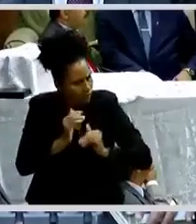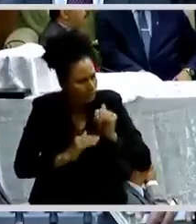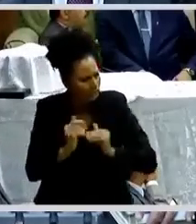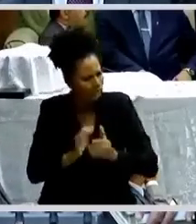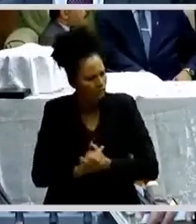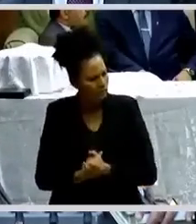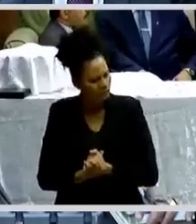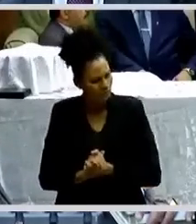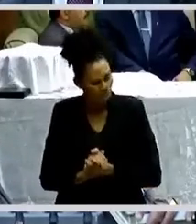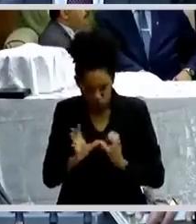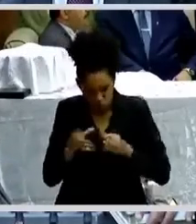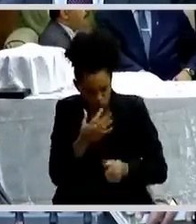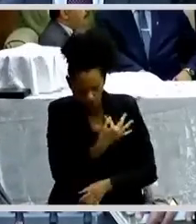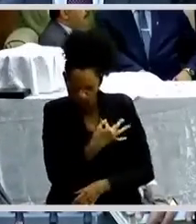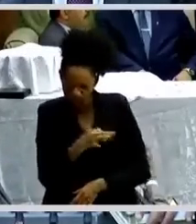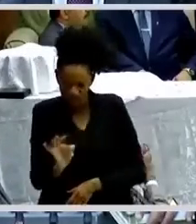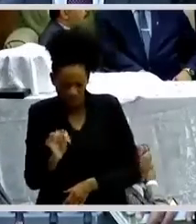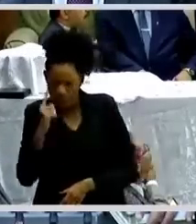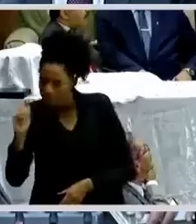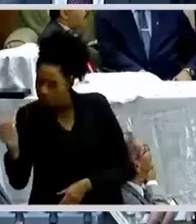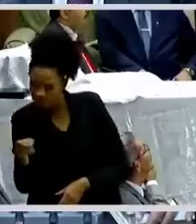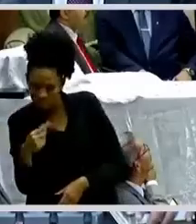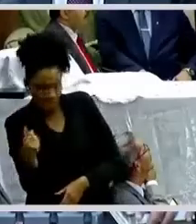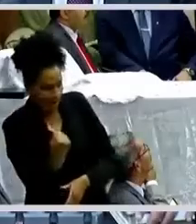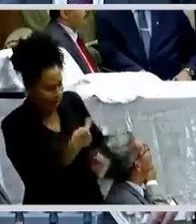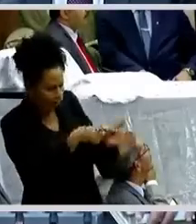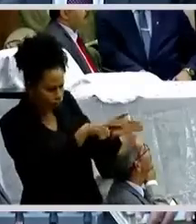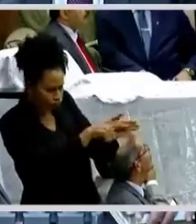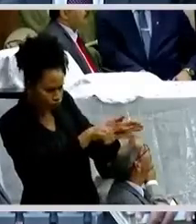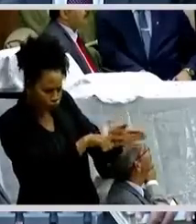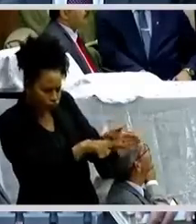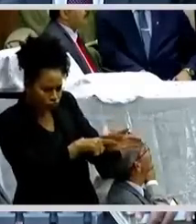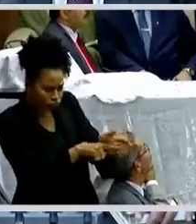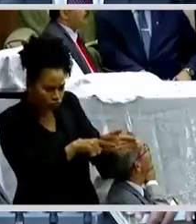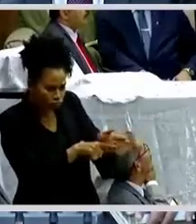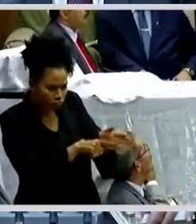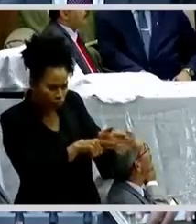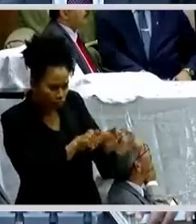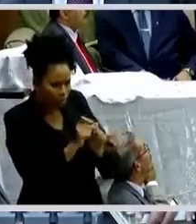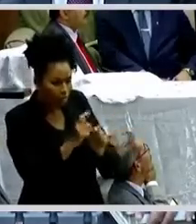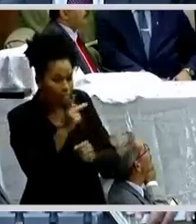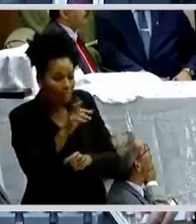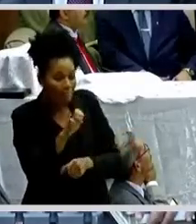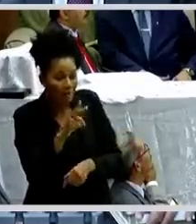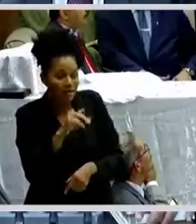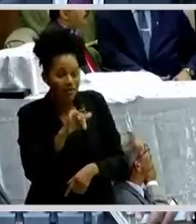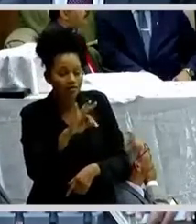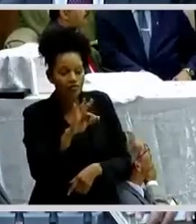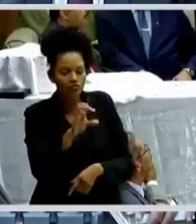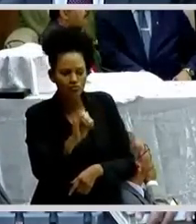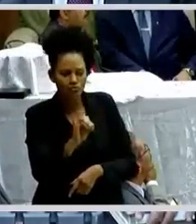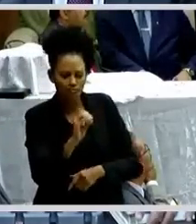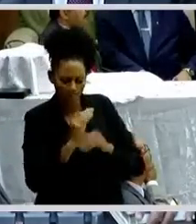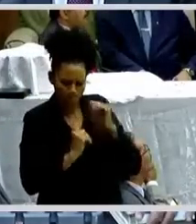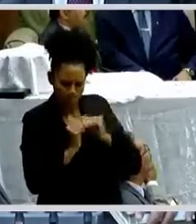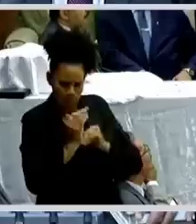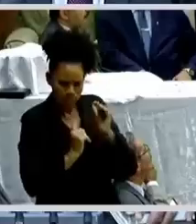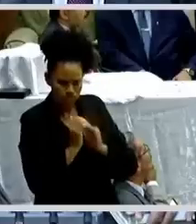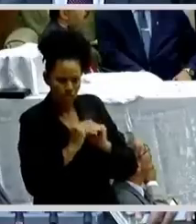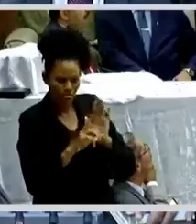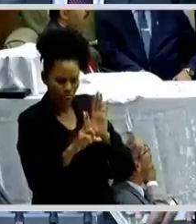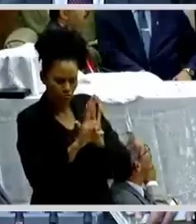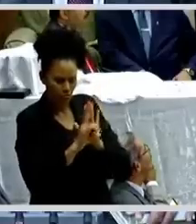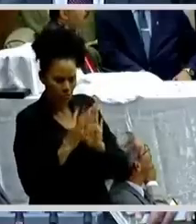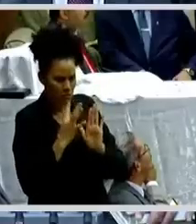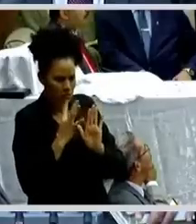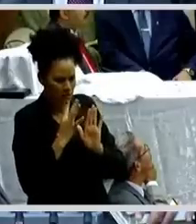Aí os fariseus mandavam os peritos. Peritos é especialista no assunto. E peritos da lei. Eram homens que